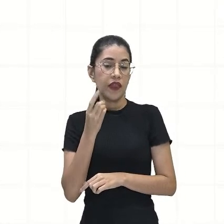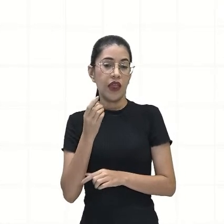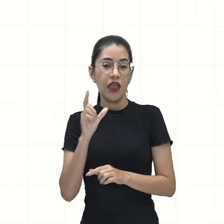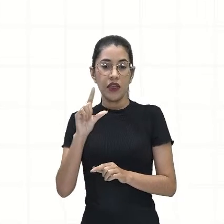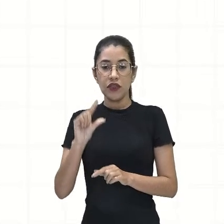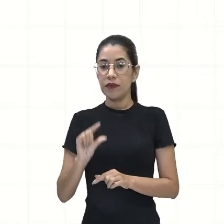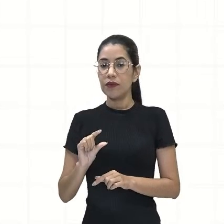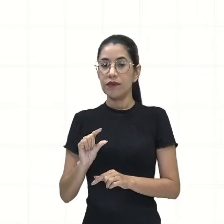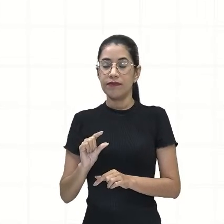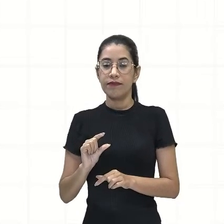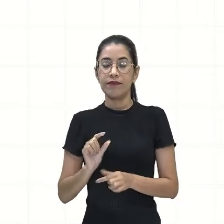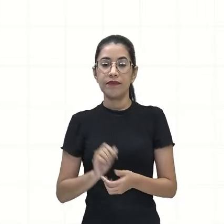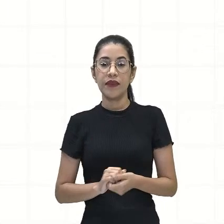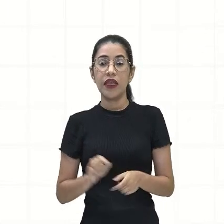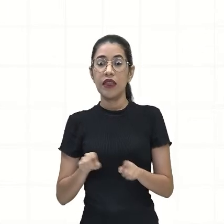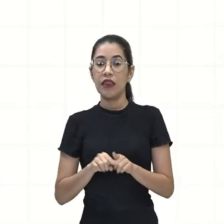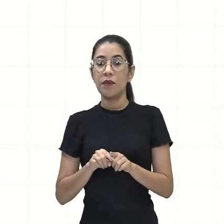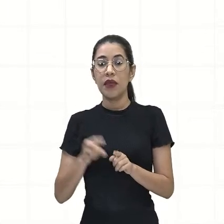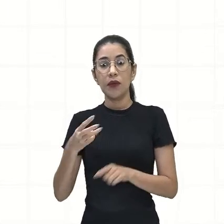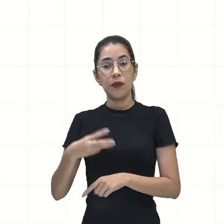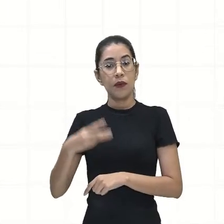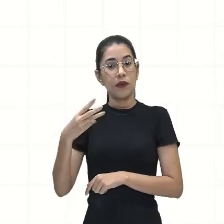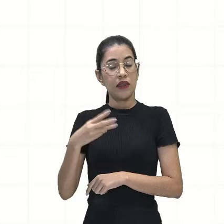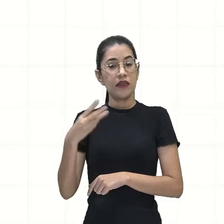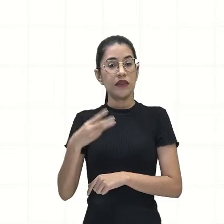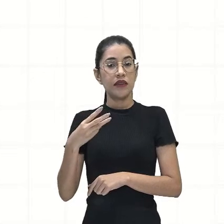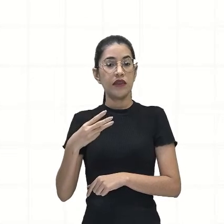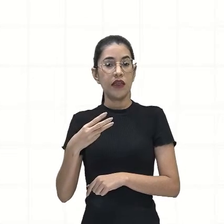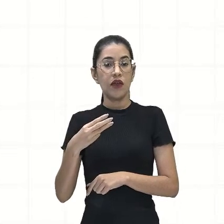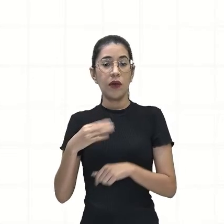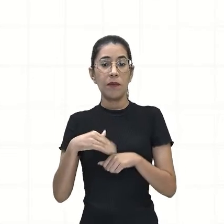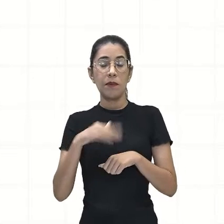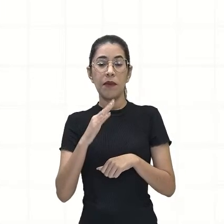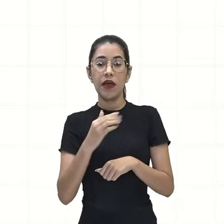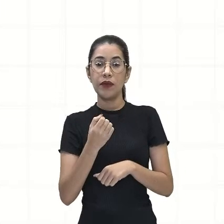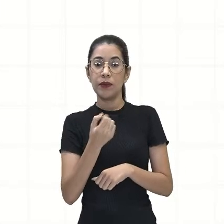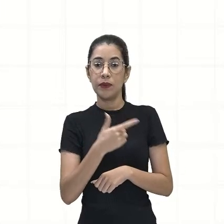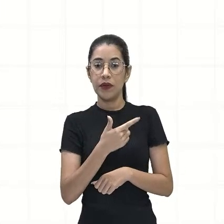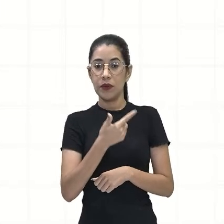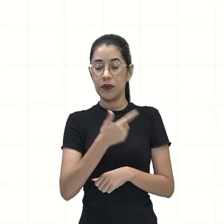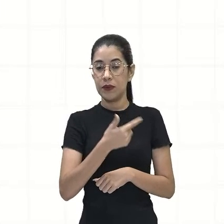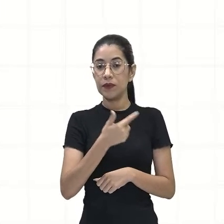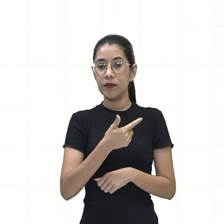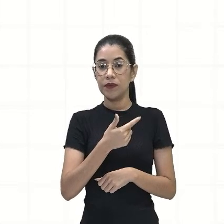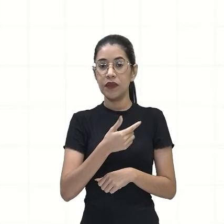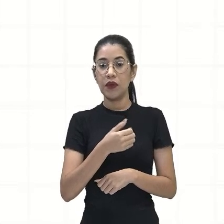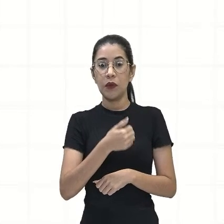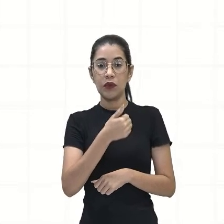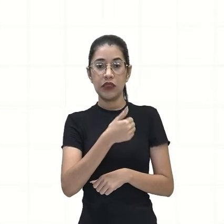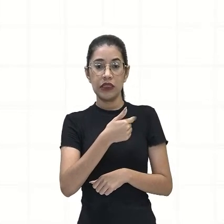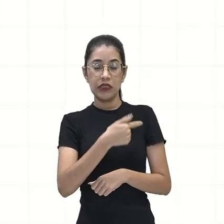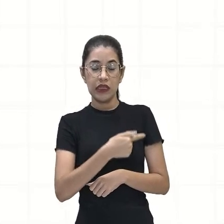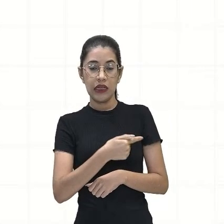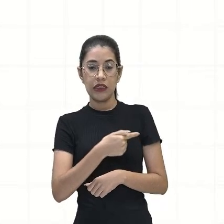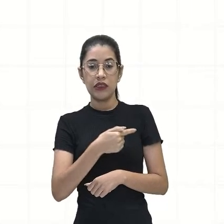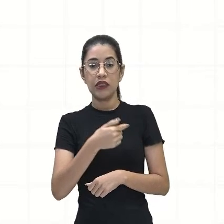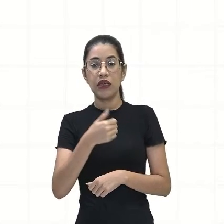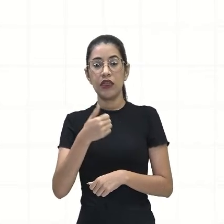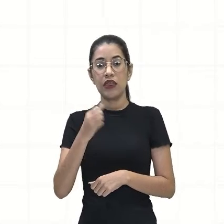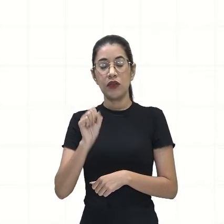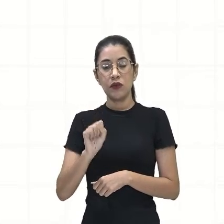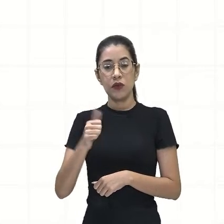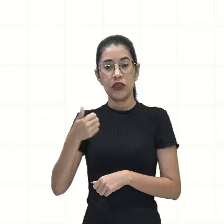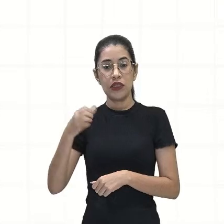terceiro dia, que também é maior do que o segundo, aqui, dia 17, dia 18 e o dia 19, que